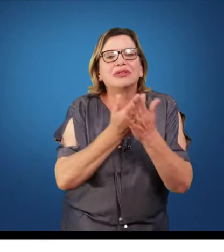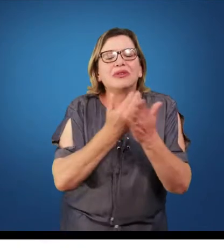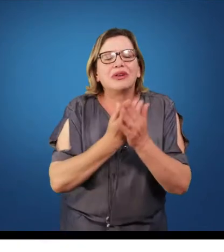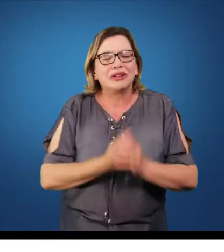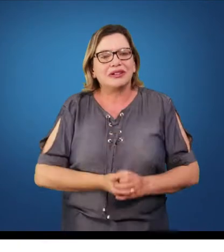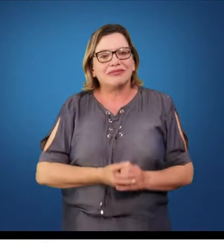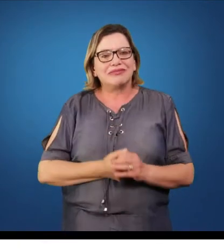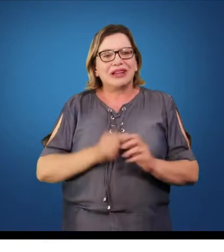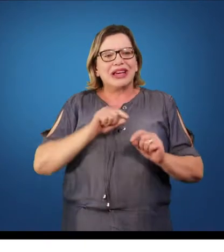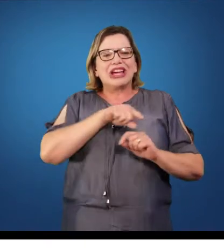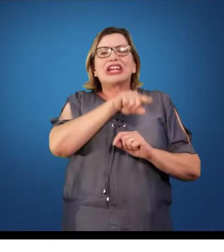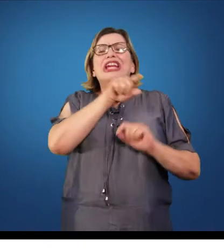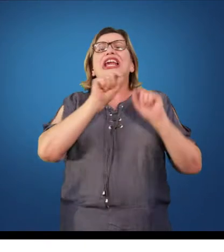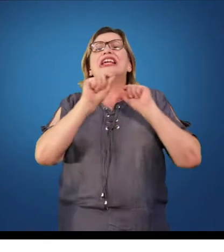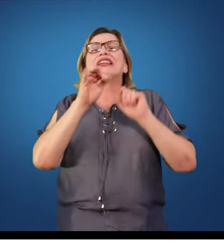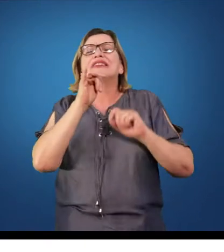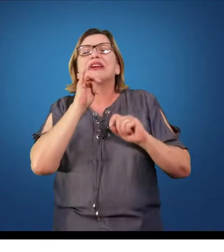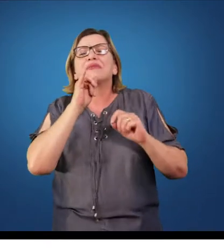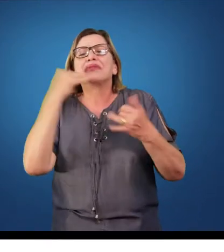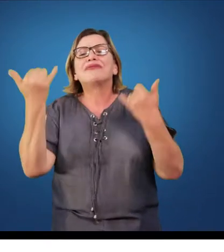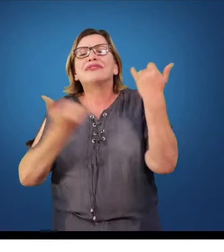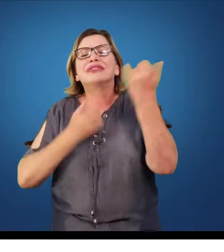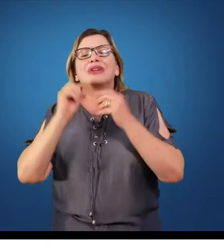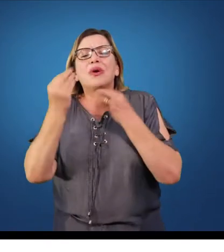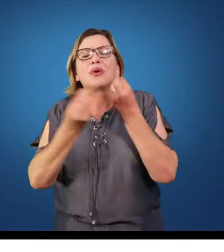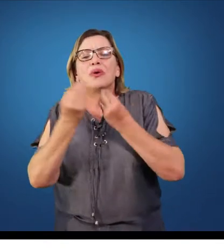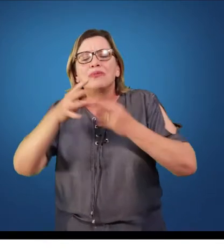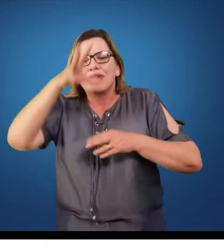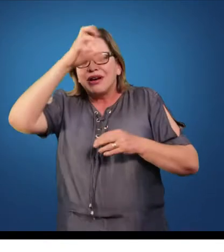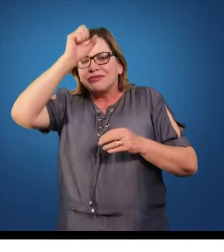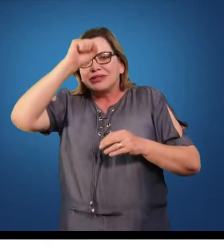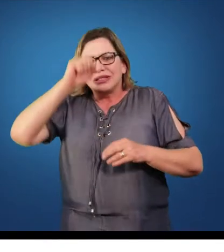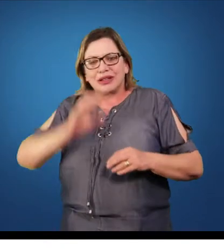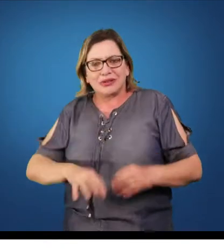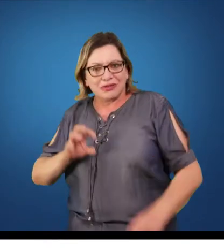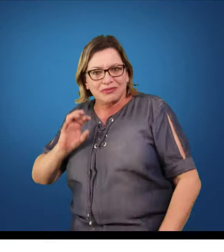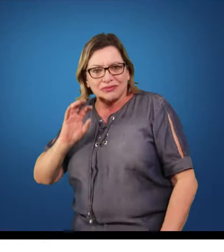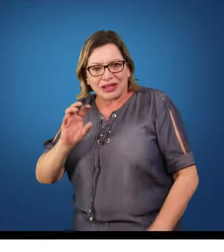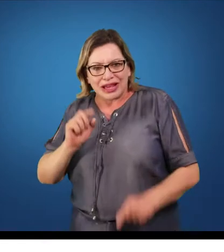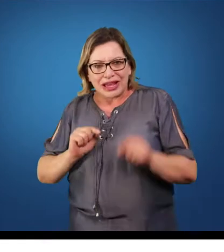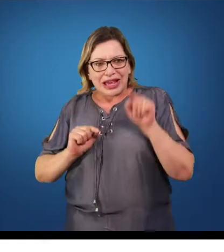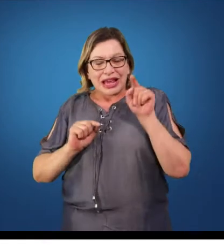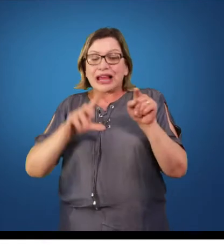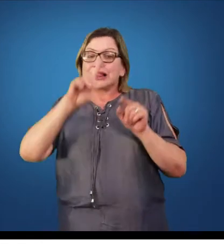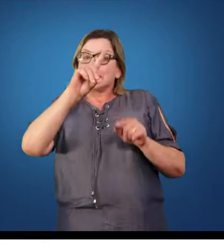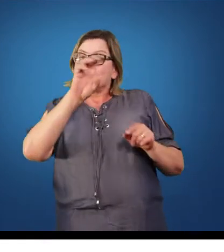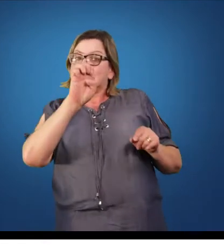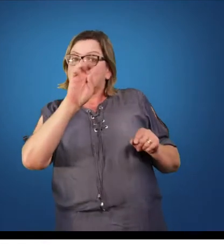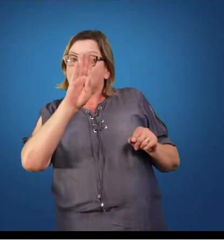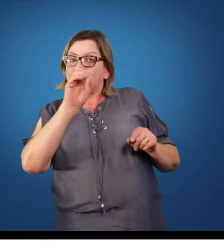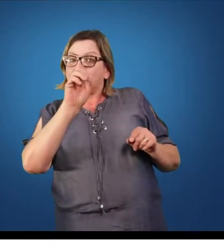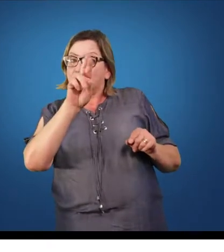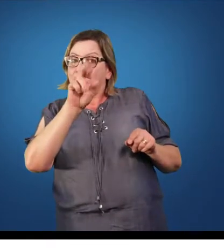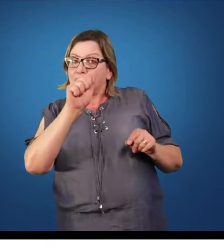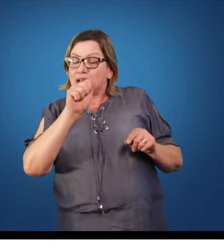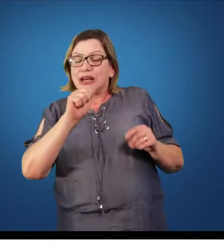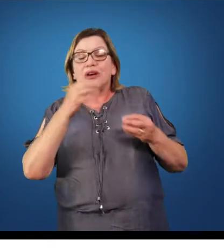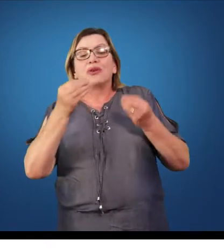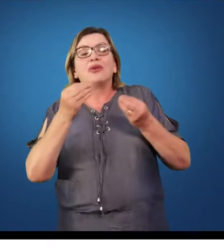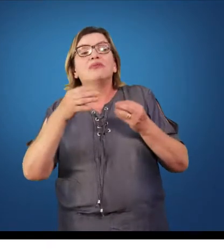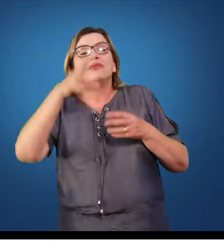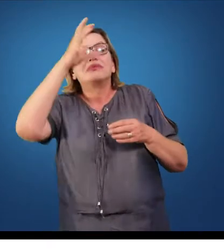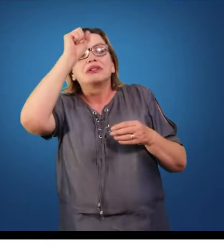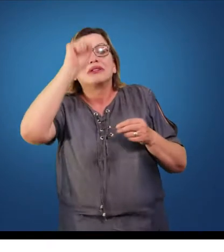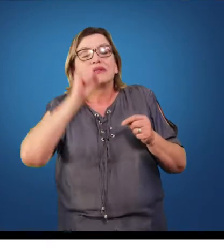exemplo de como você aprendeu handebol na escola? A Débora, por exemplo, pode nos dar um exemplo. Handebol na escola.